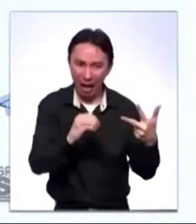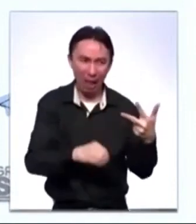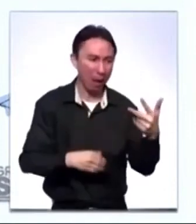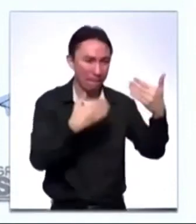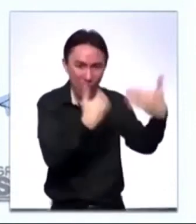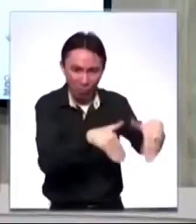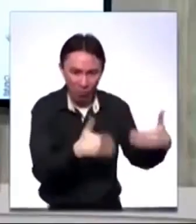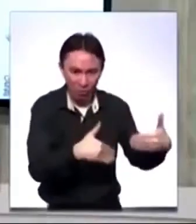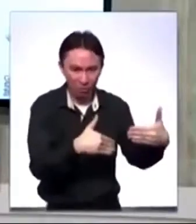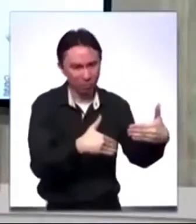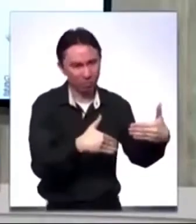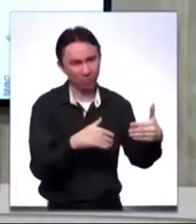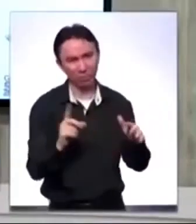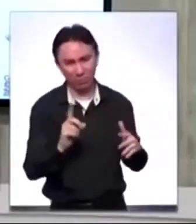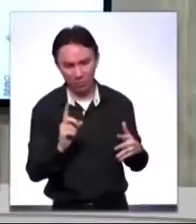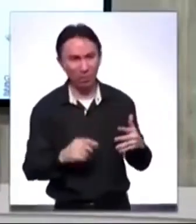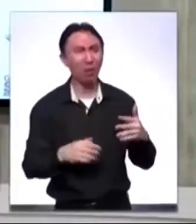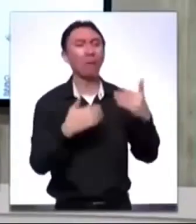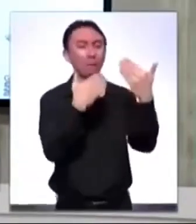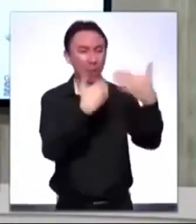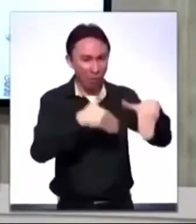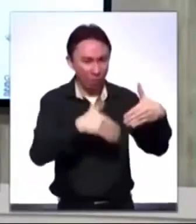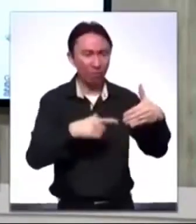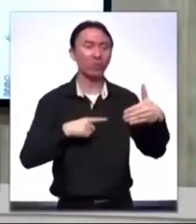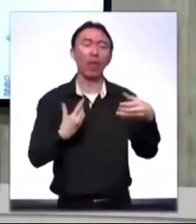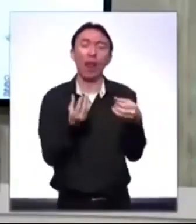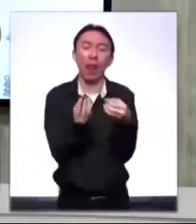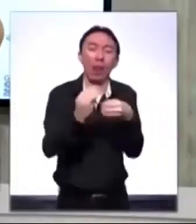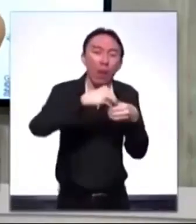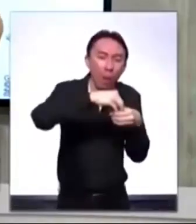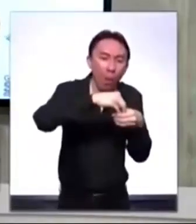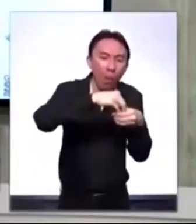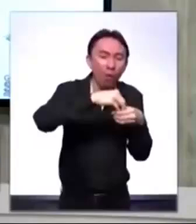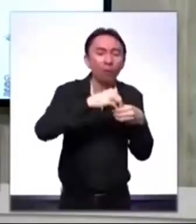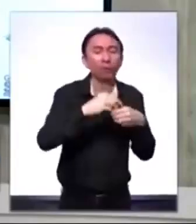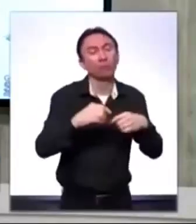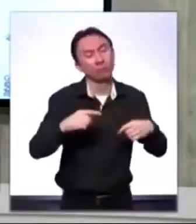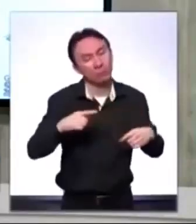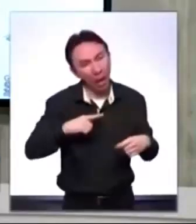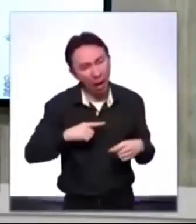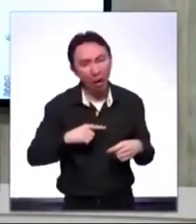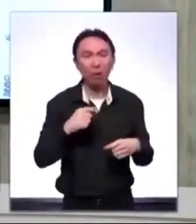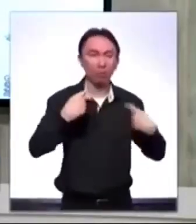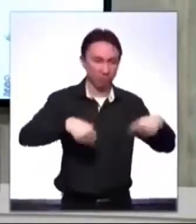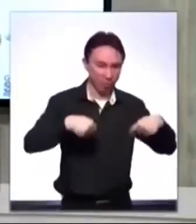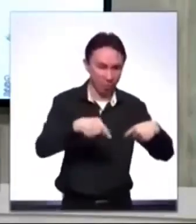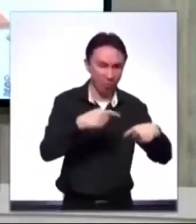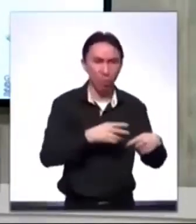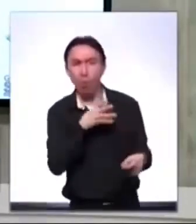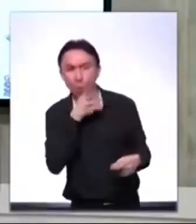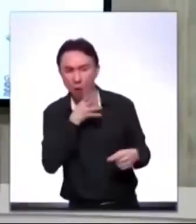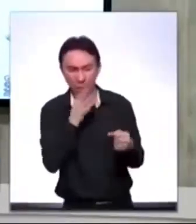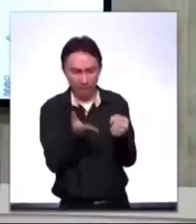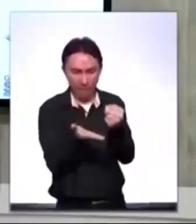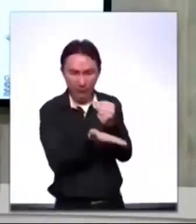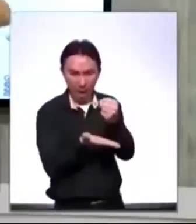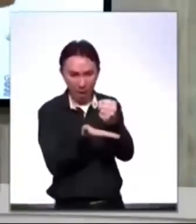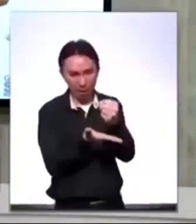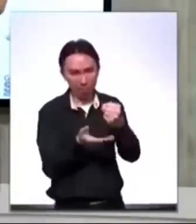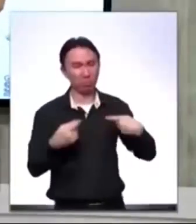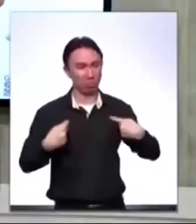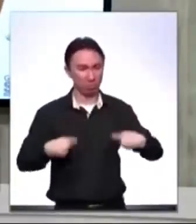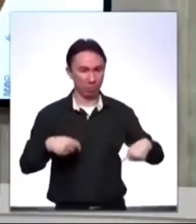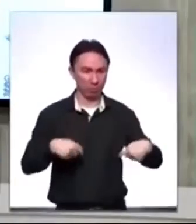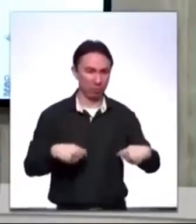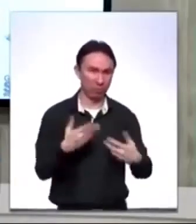de novo? É uma prova conteudista? É conteudista. Tem que ter alguns conhecimentos mínimos, prévios? Sim, isso estou te dando. Fui